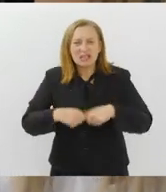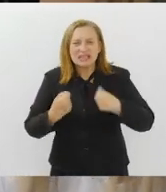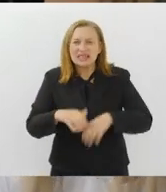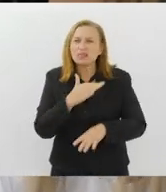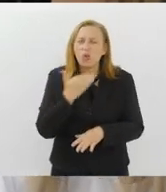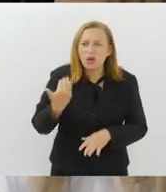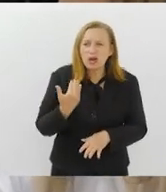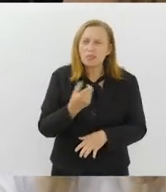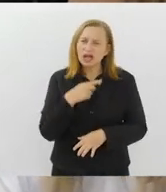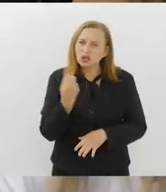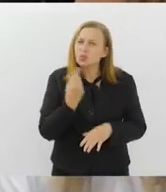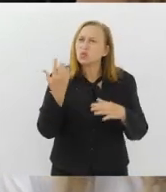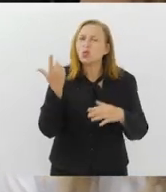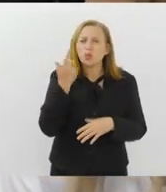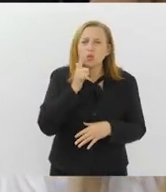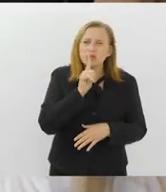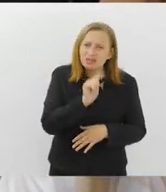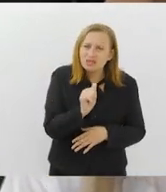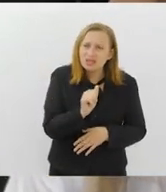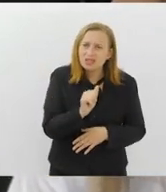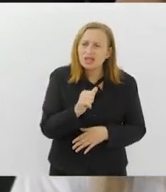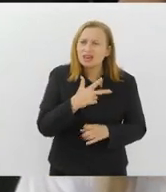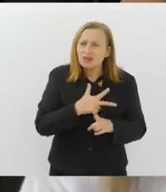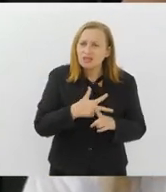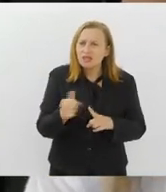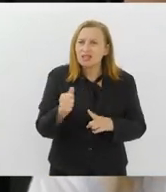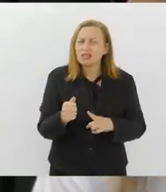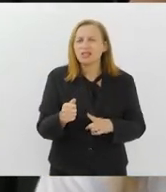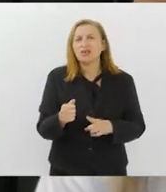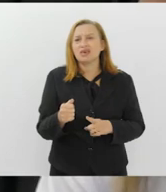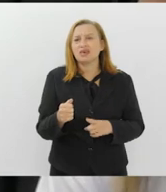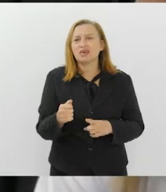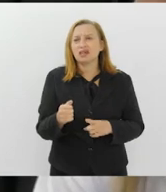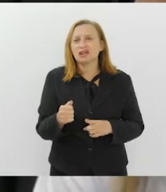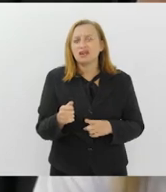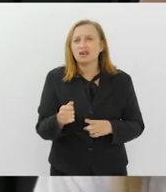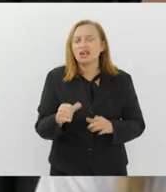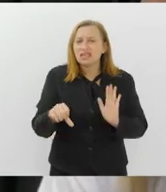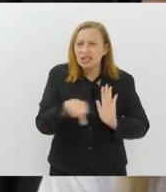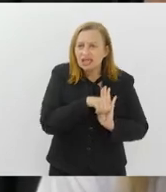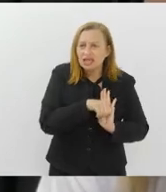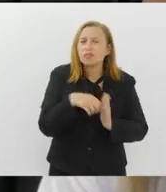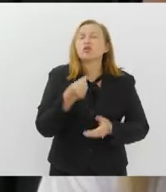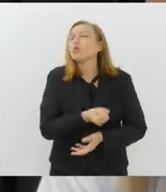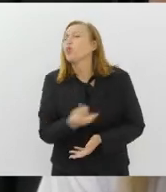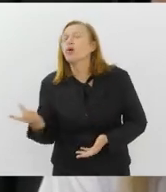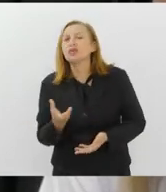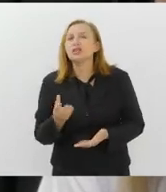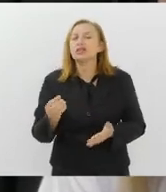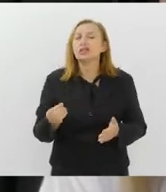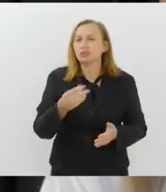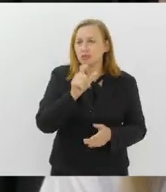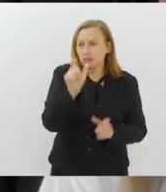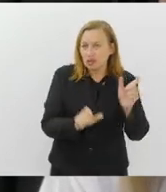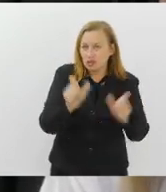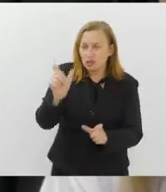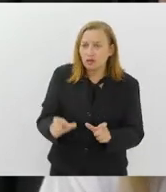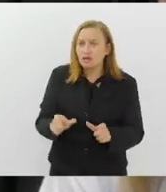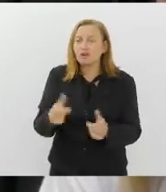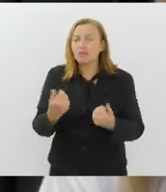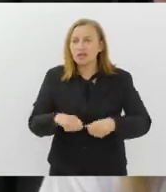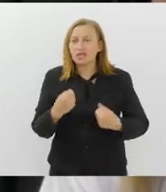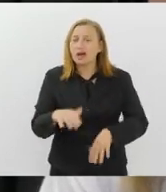que a gente consiga vencer esse cartel? Quantas pessoas vão ter que morrer para que a